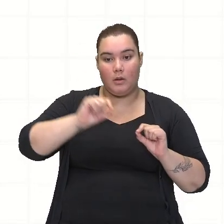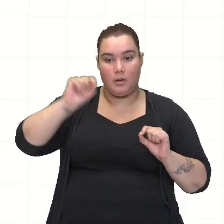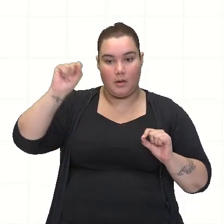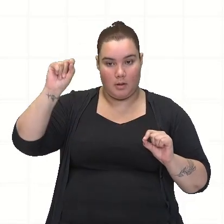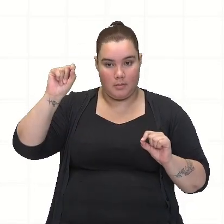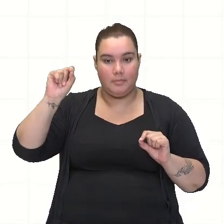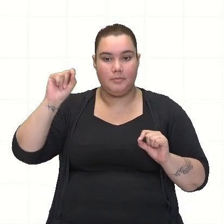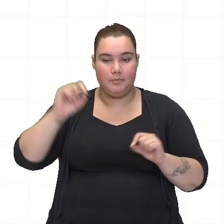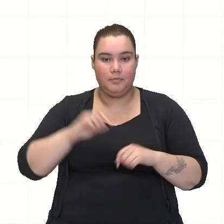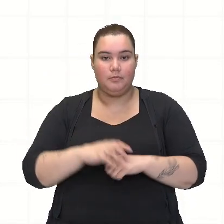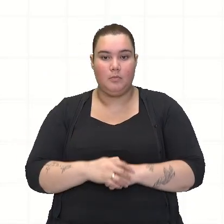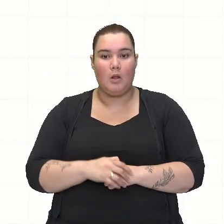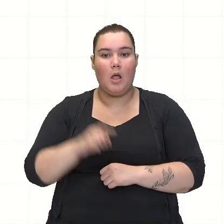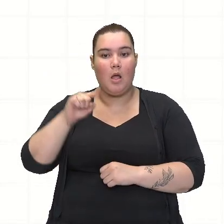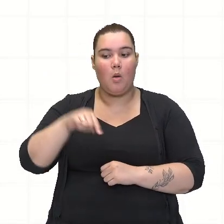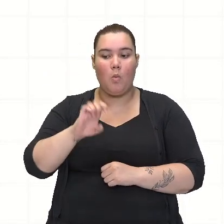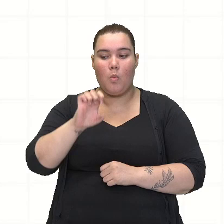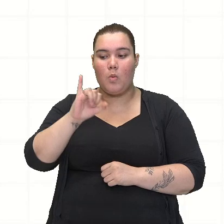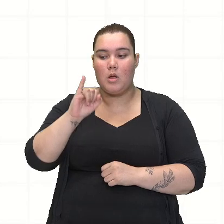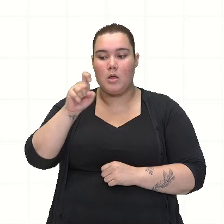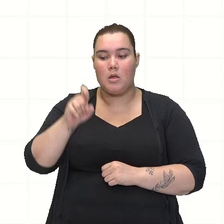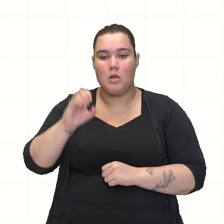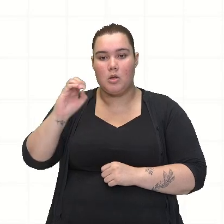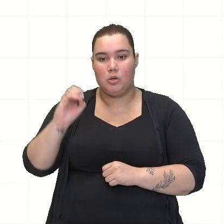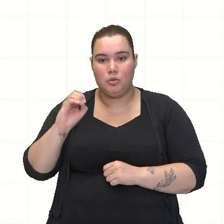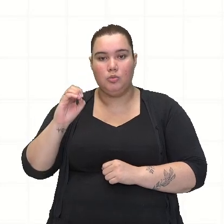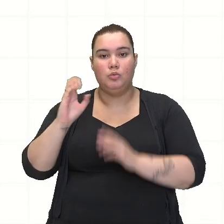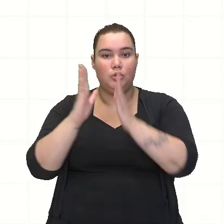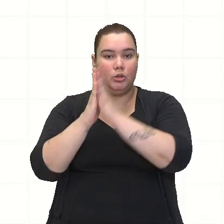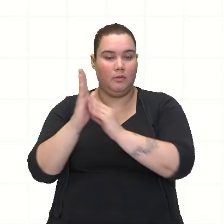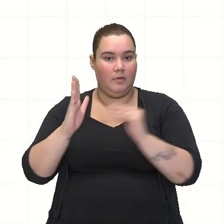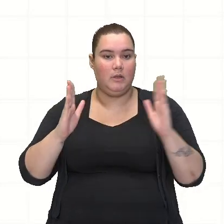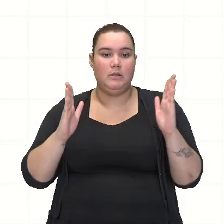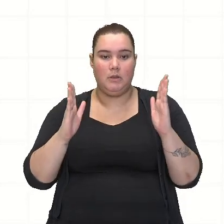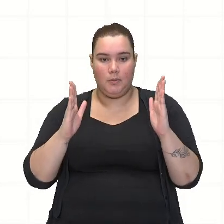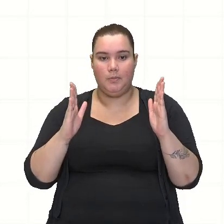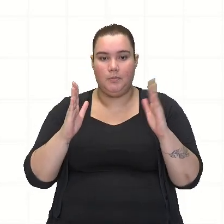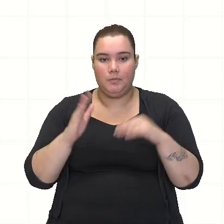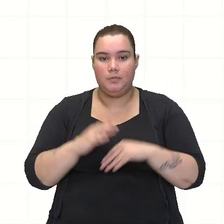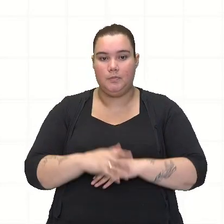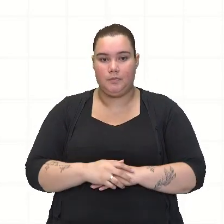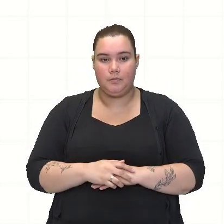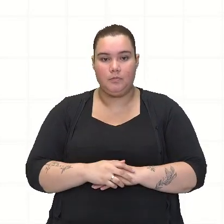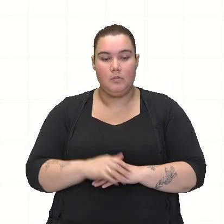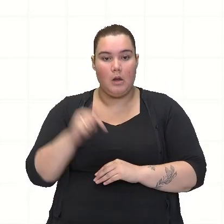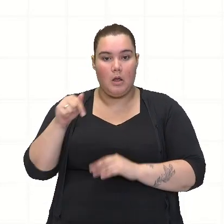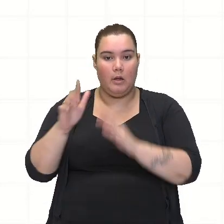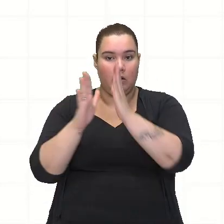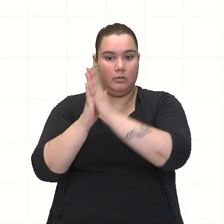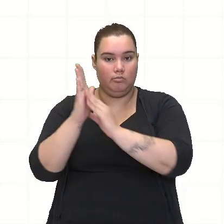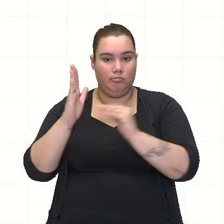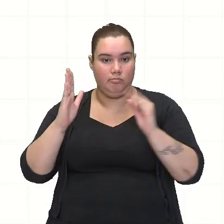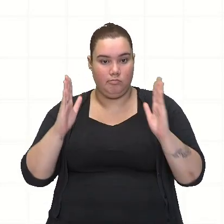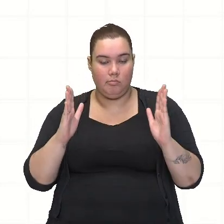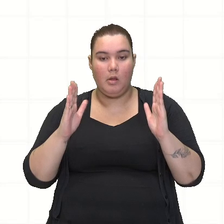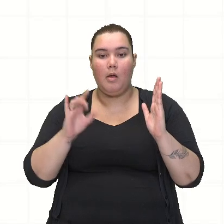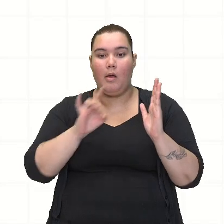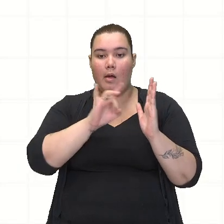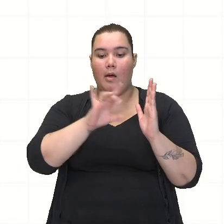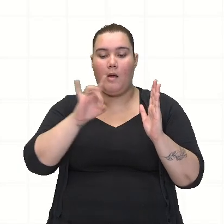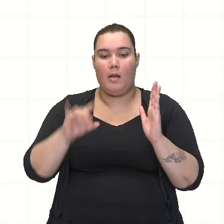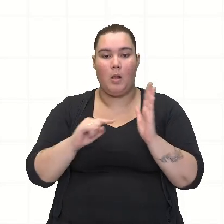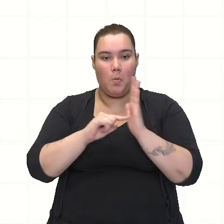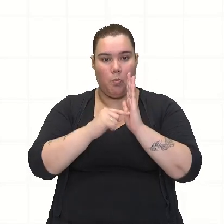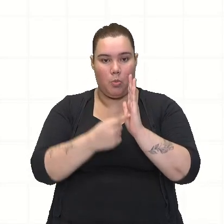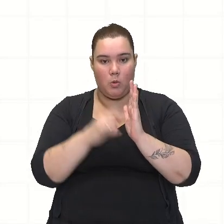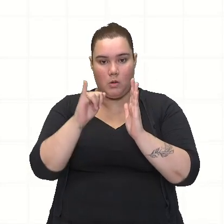eixo de reflexão, olha. Então, na reflexão, as coordenadas de cada ponto da figura